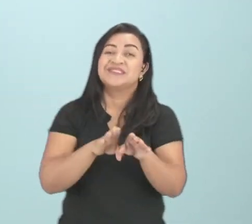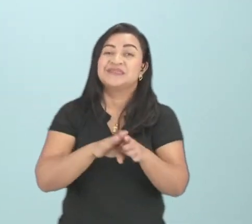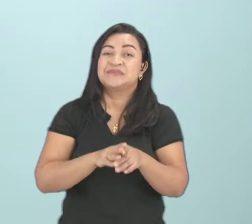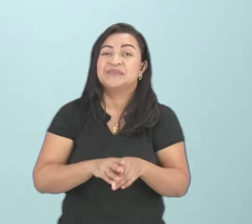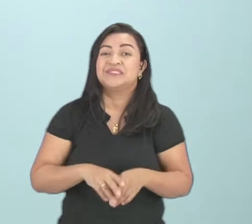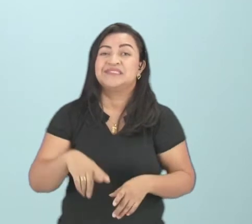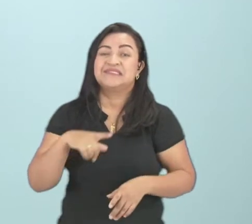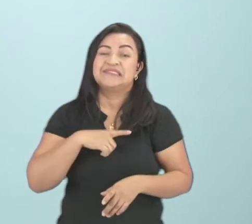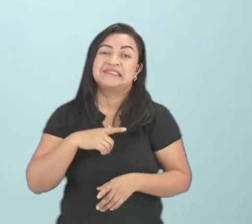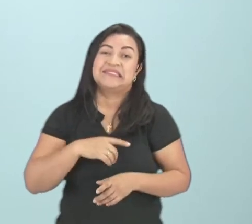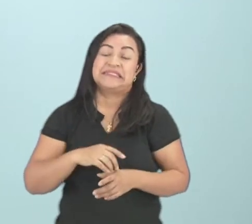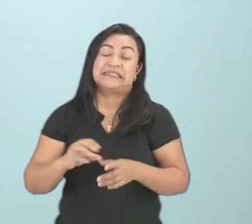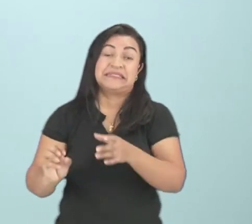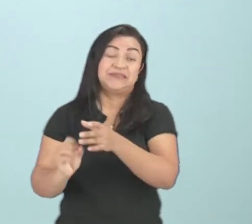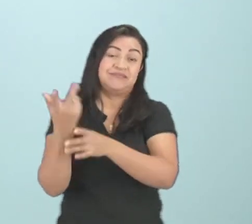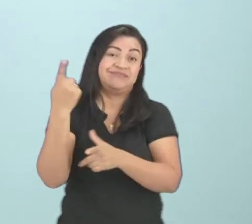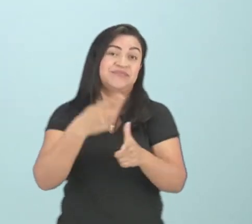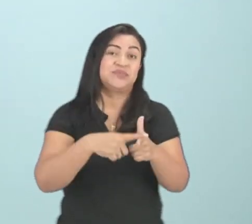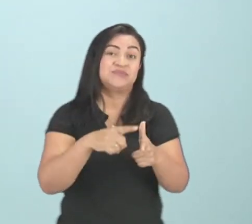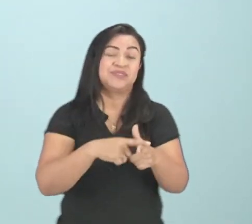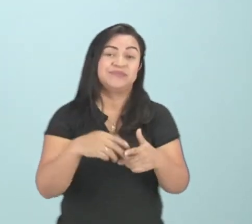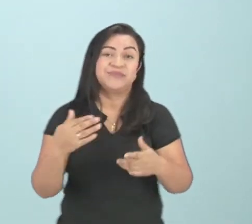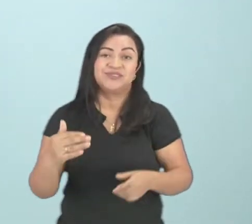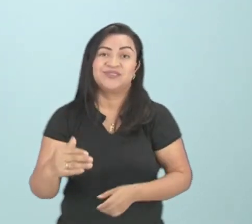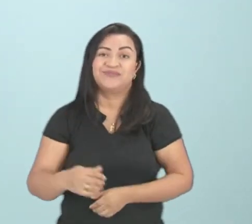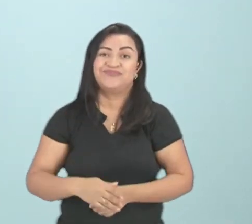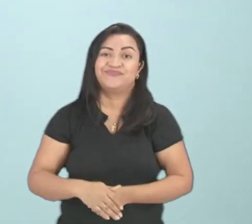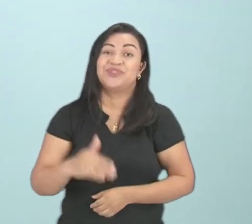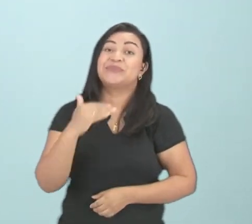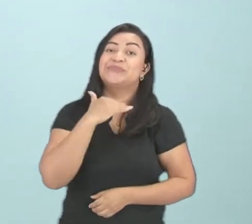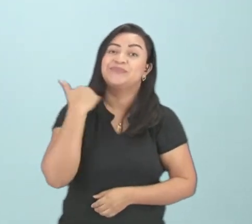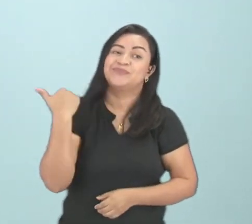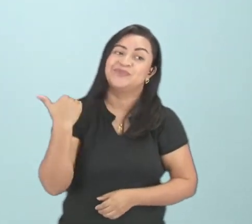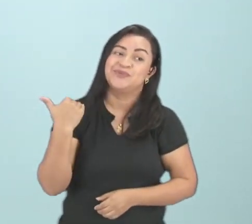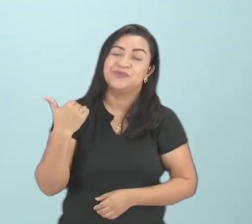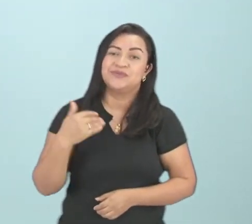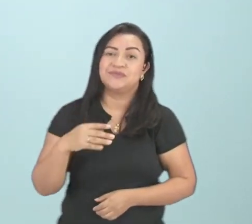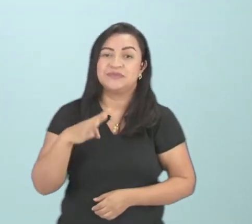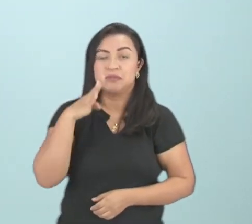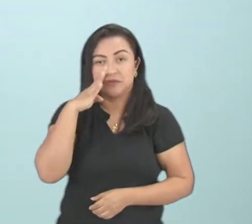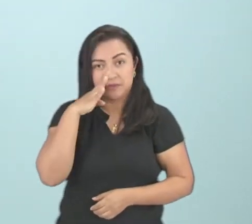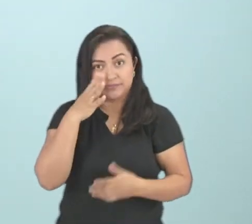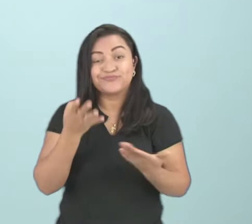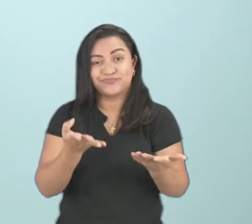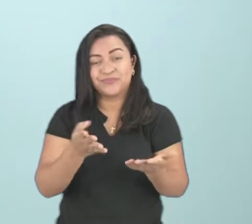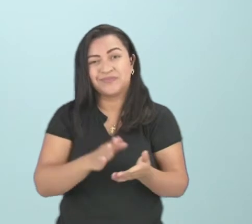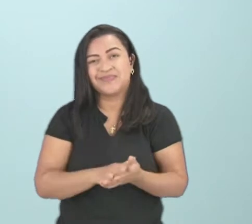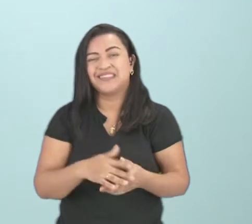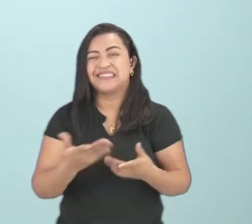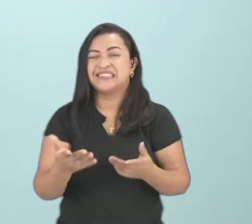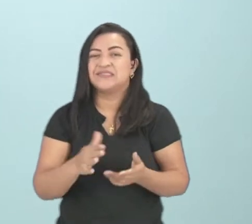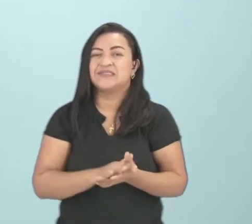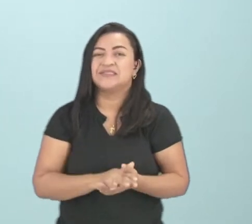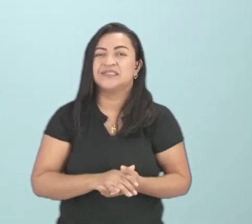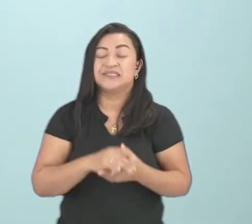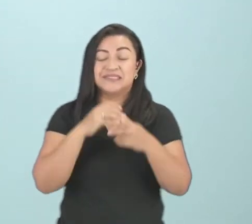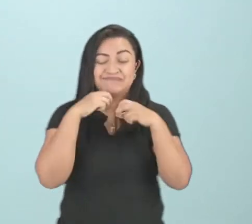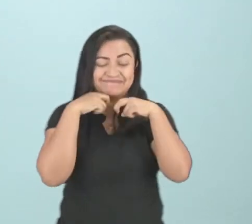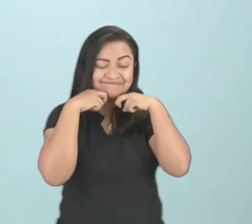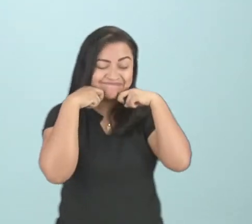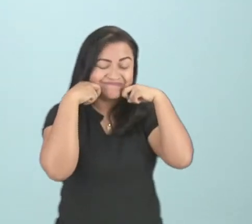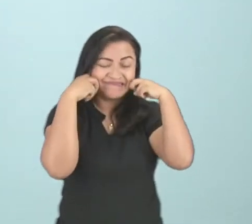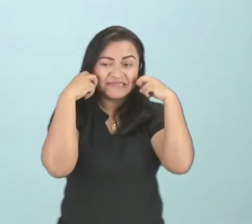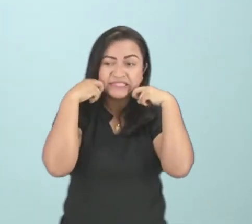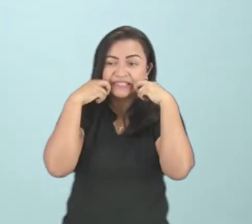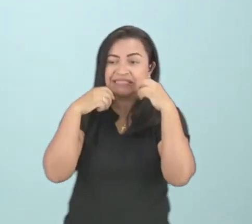de família, né, inclusive com morte. E nessa situação, muitas vezes, você se sente constrangido, porque alguém diz, olha